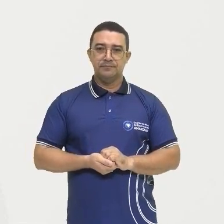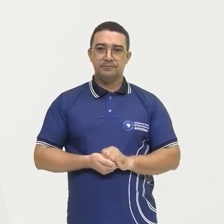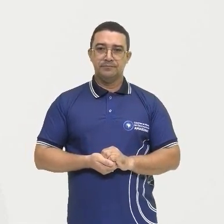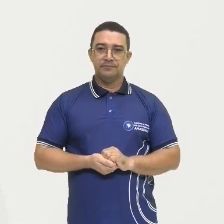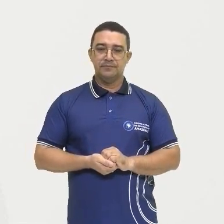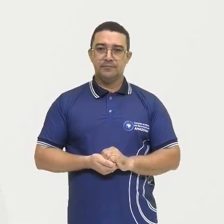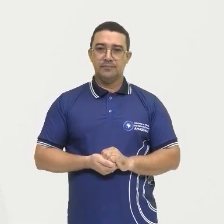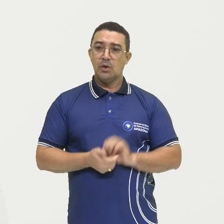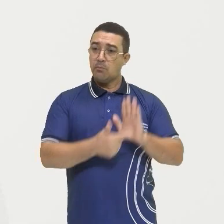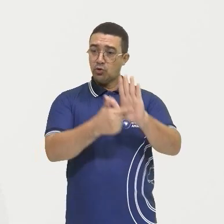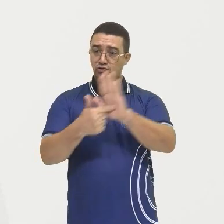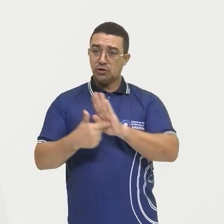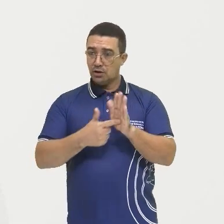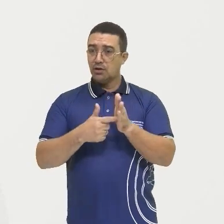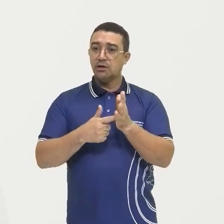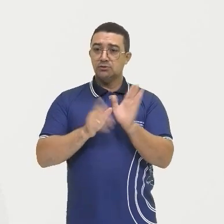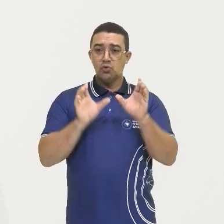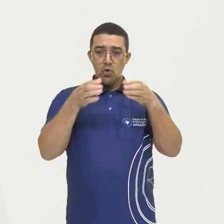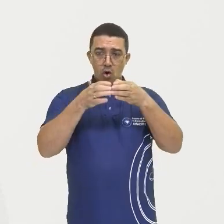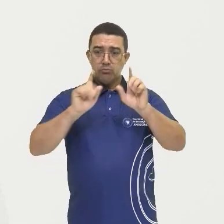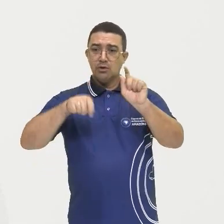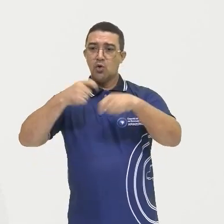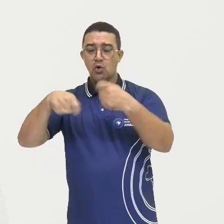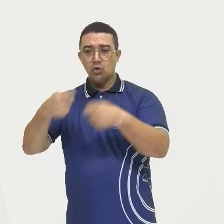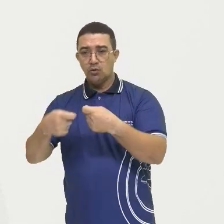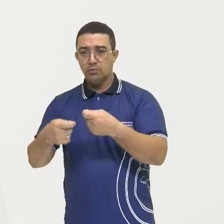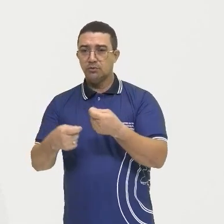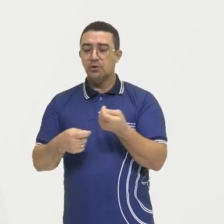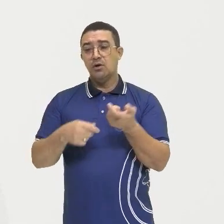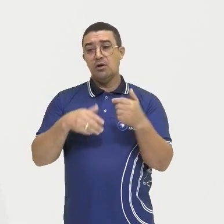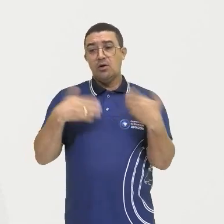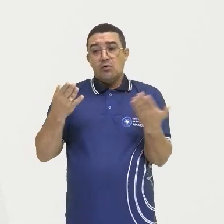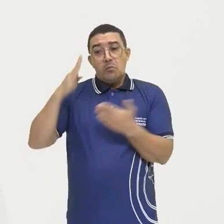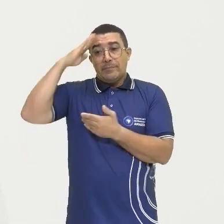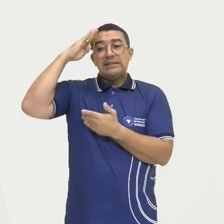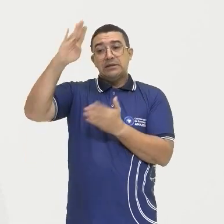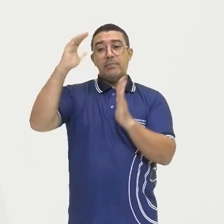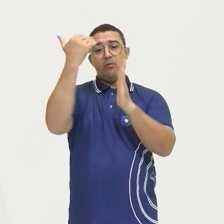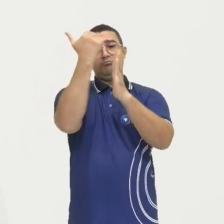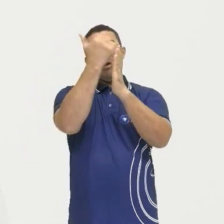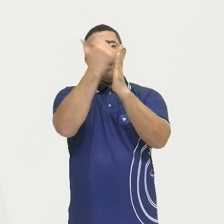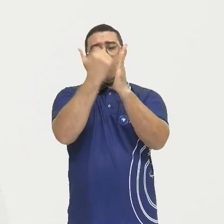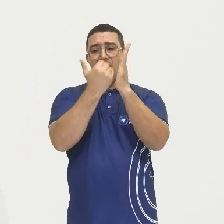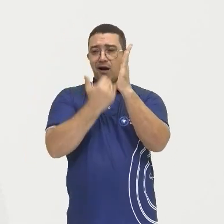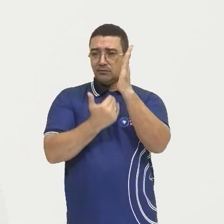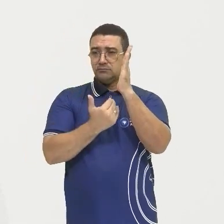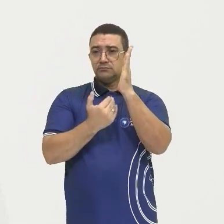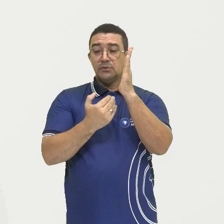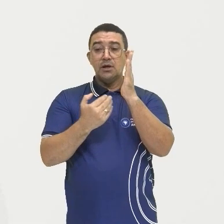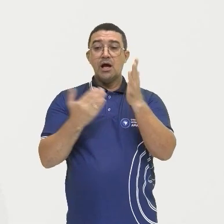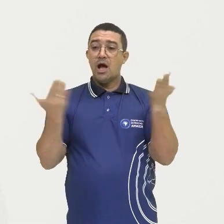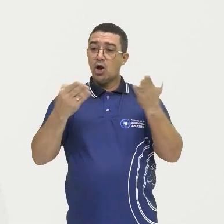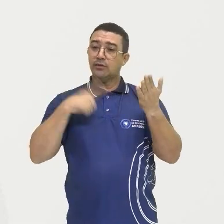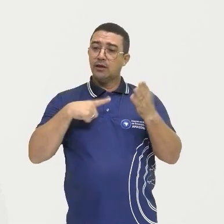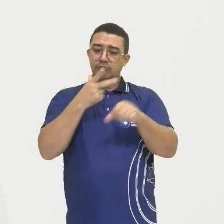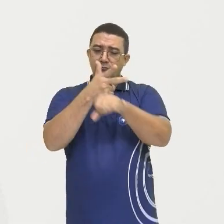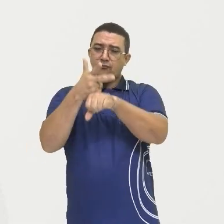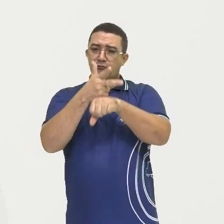esses blocos econômicos, tá certo? Ou pelo menos os principais. Nós temos uma pequena animação aqui